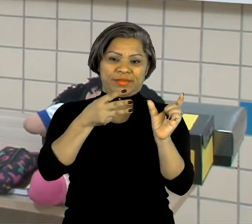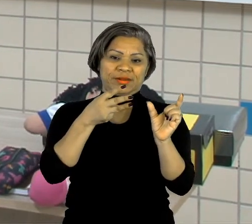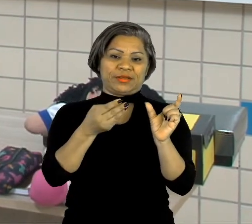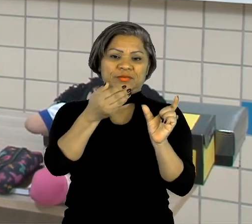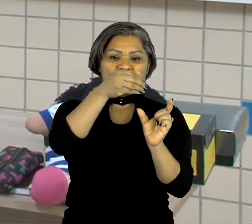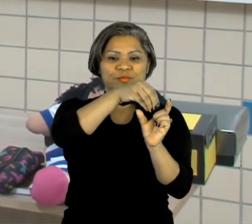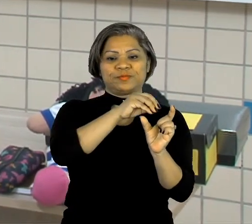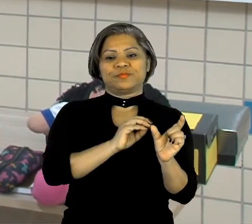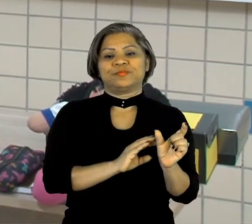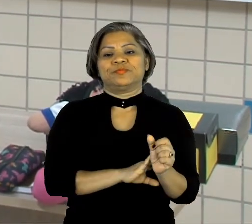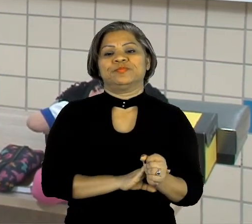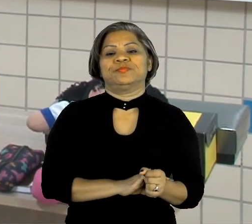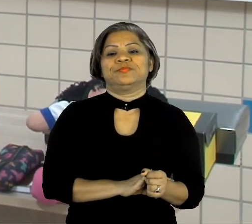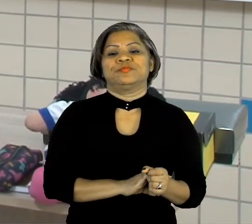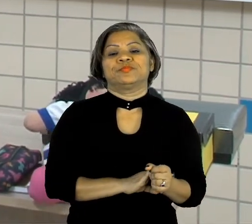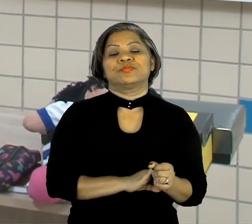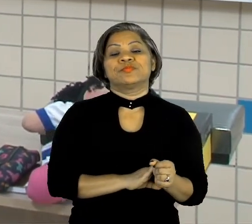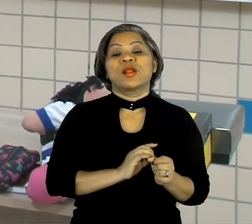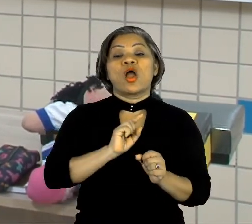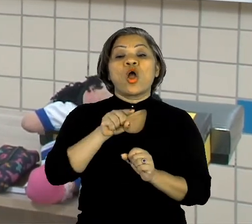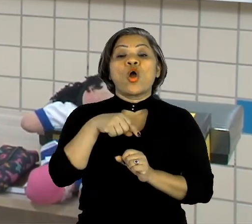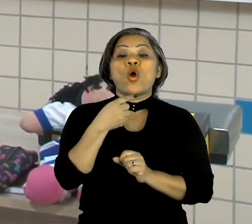aqui. Luz.